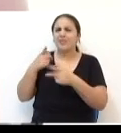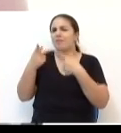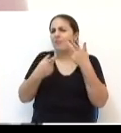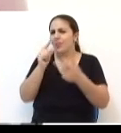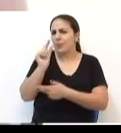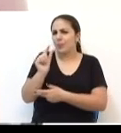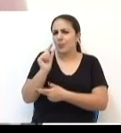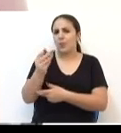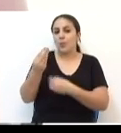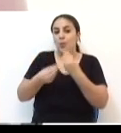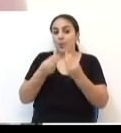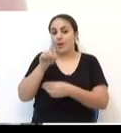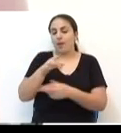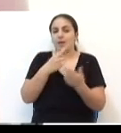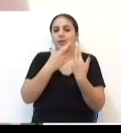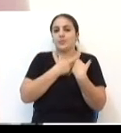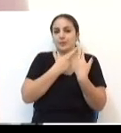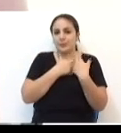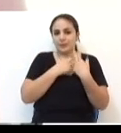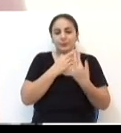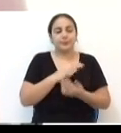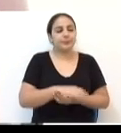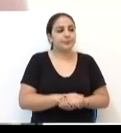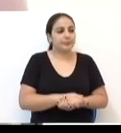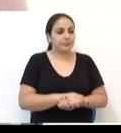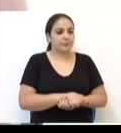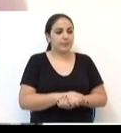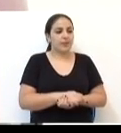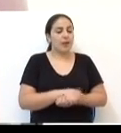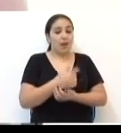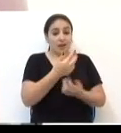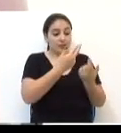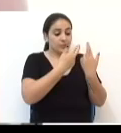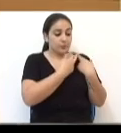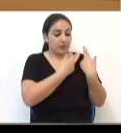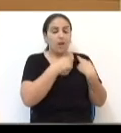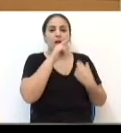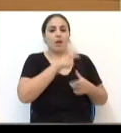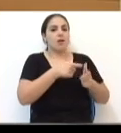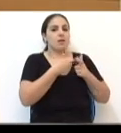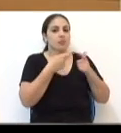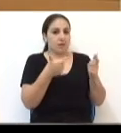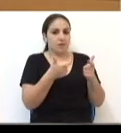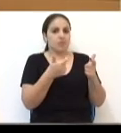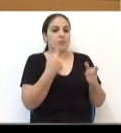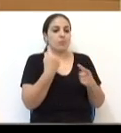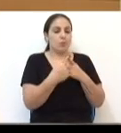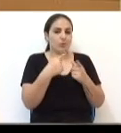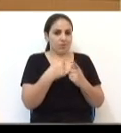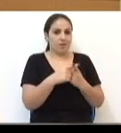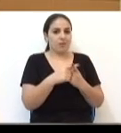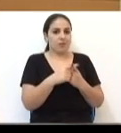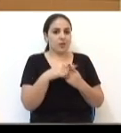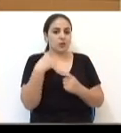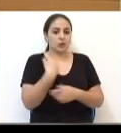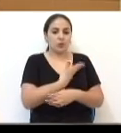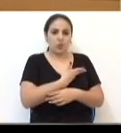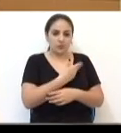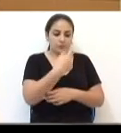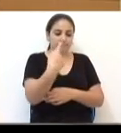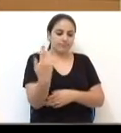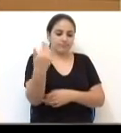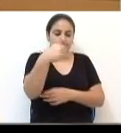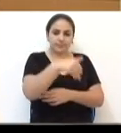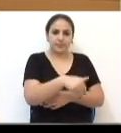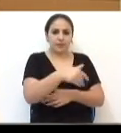Municipal. Então nos fala um pouco sobre esta responsabilidade. A responsabilidade é grande, né? Porque a